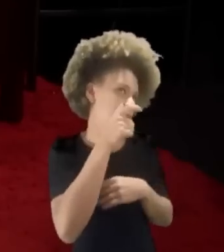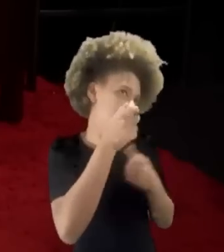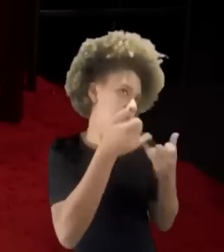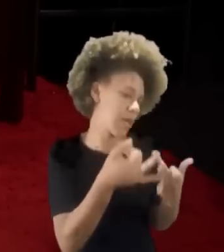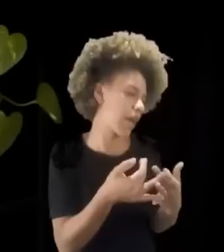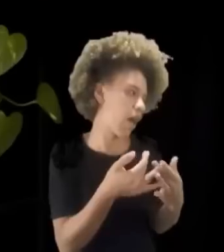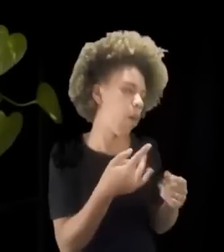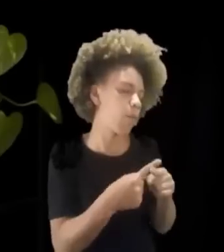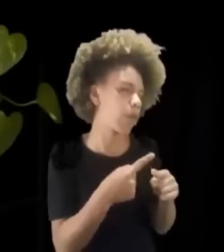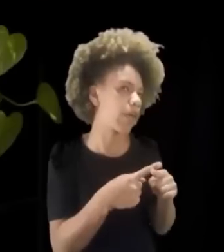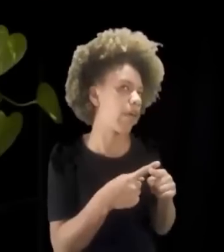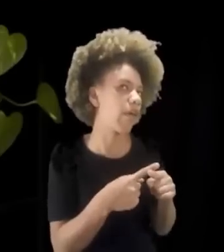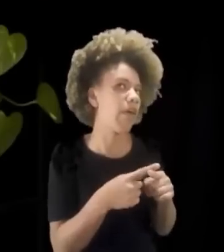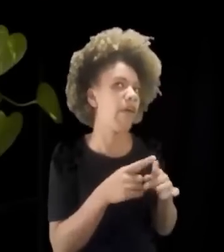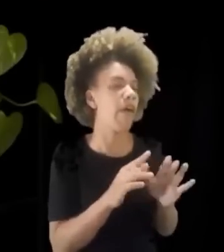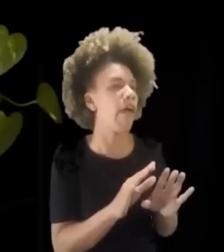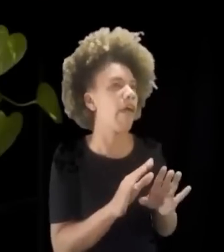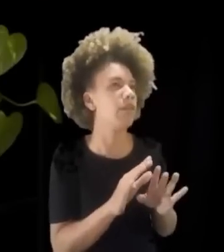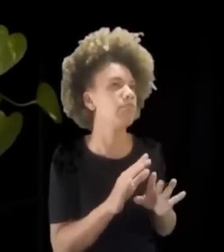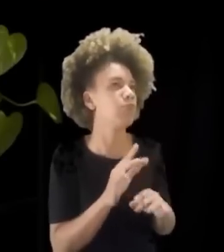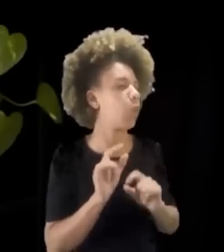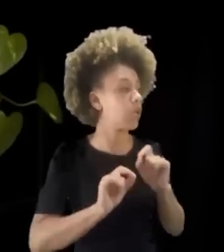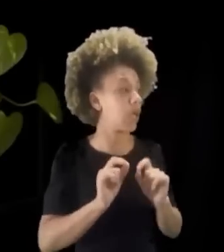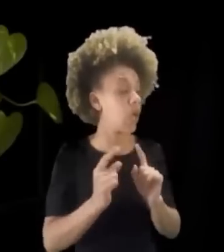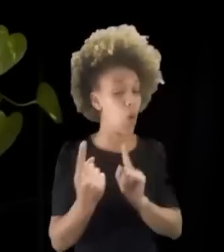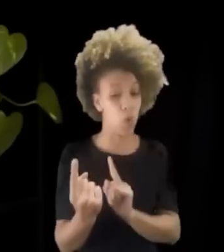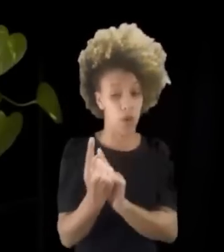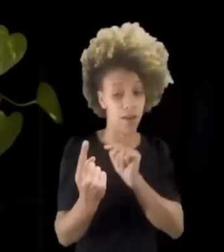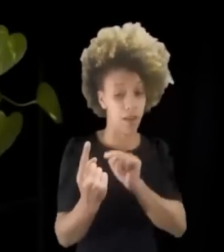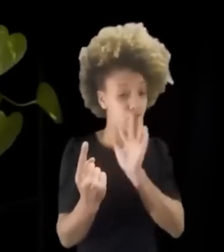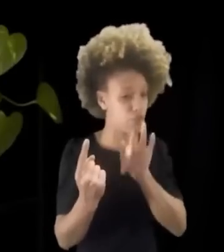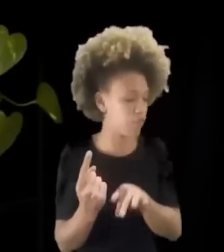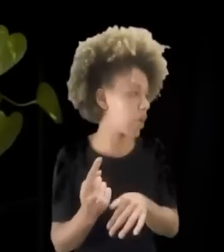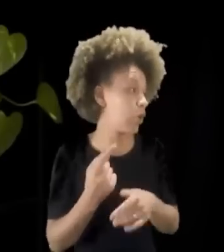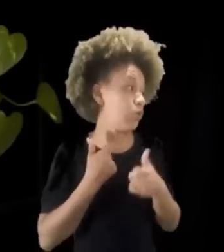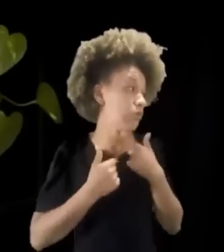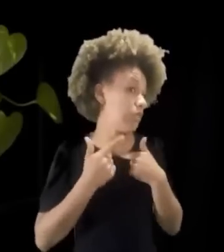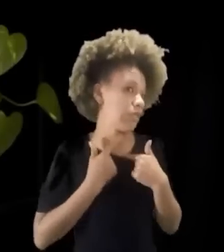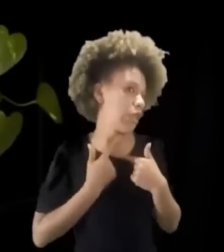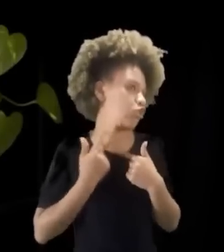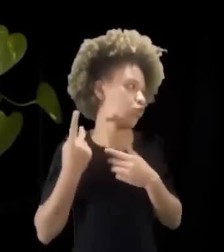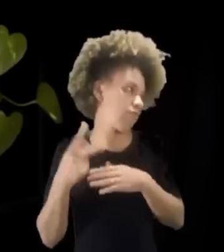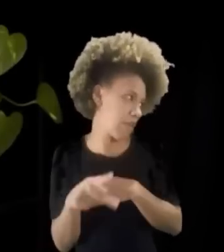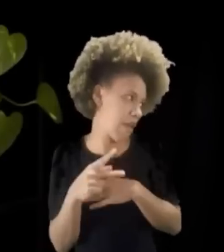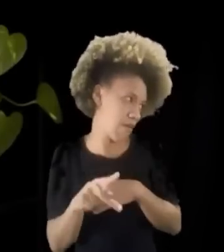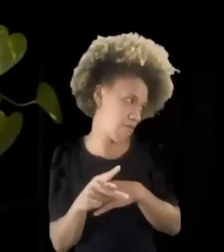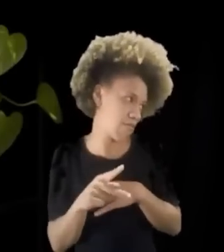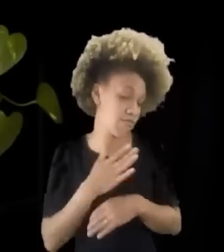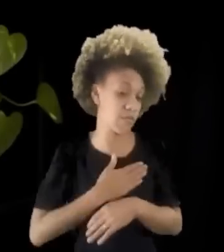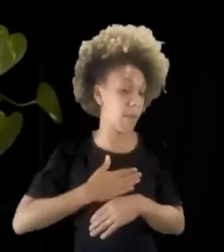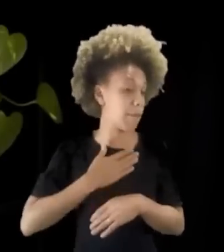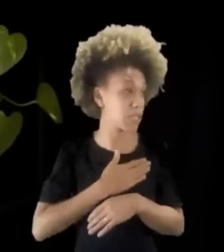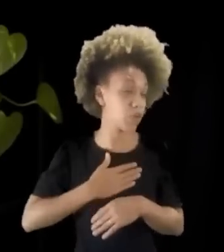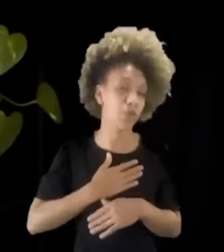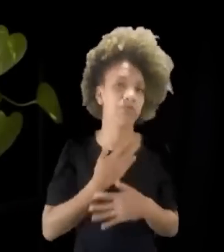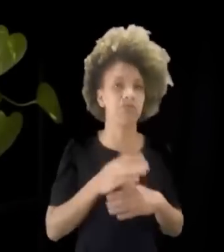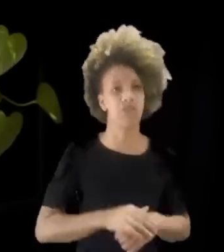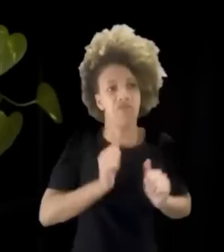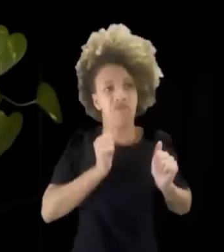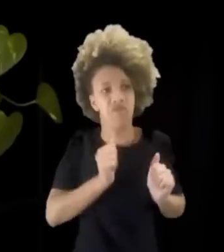esse ponto de vista mas a gente tá lidando com uma coisa que é o cliente final no fundo no fundo tá satisfeito pensa assim que o cliente final fala